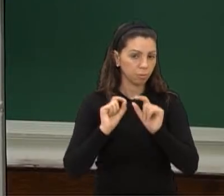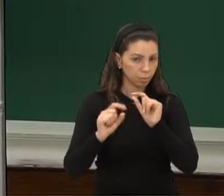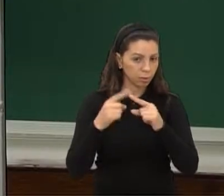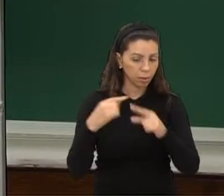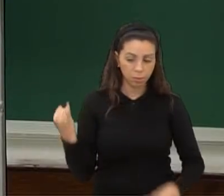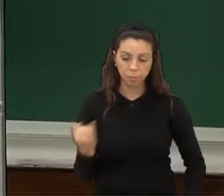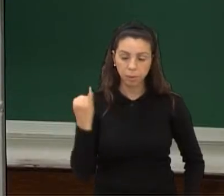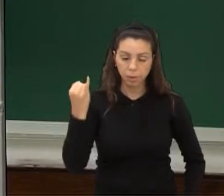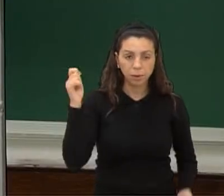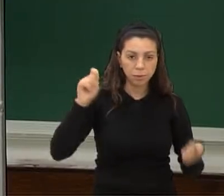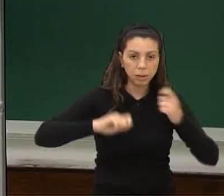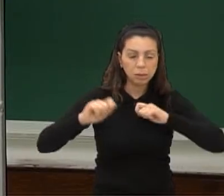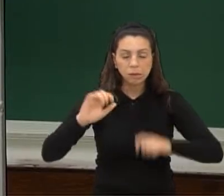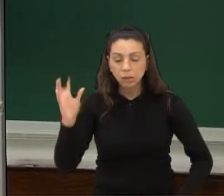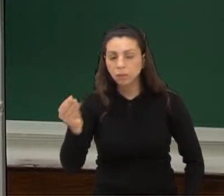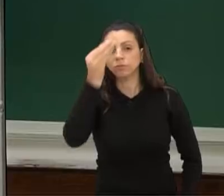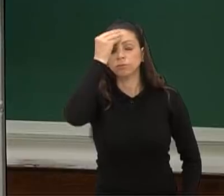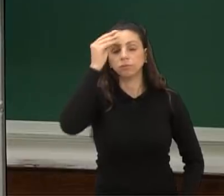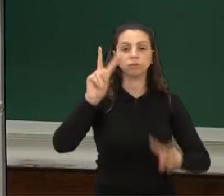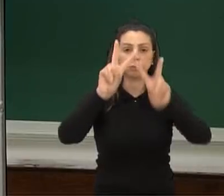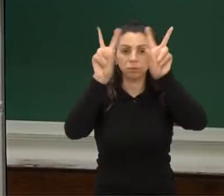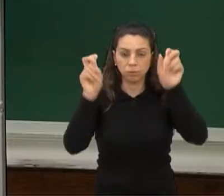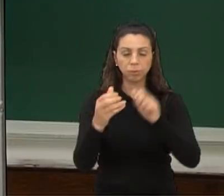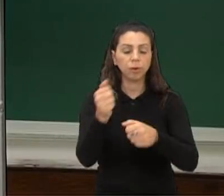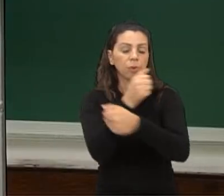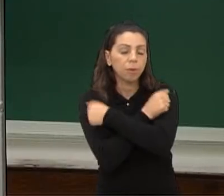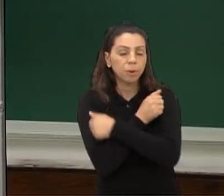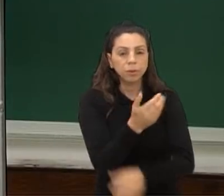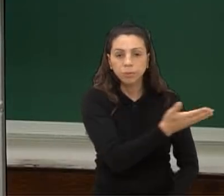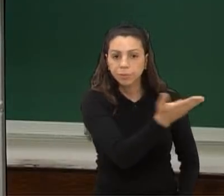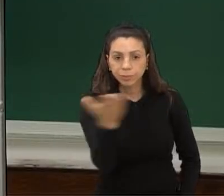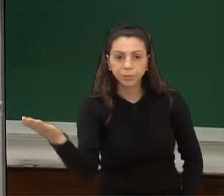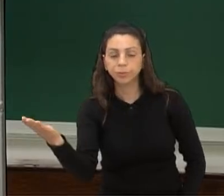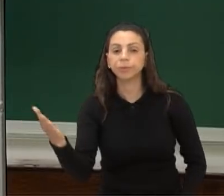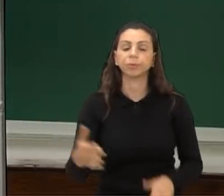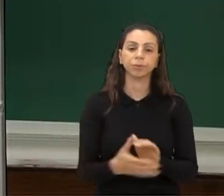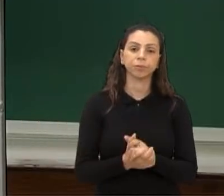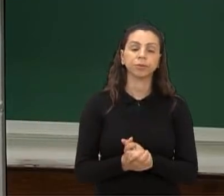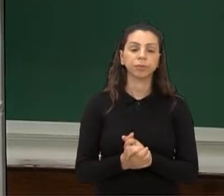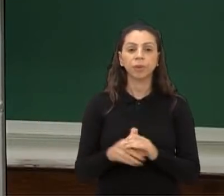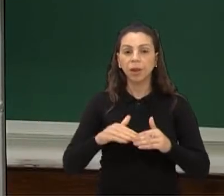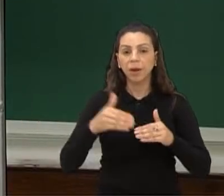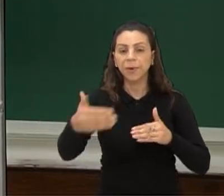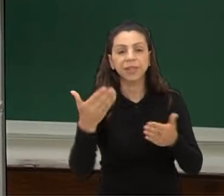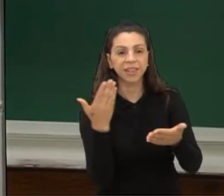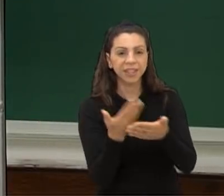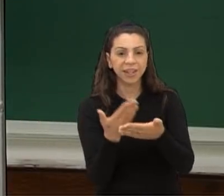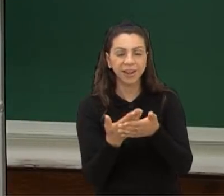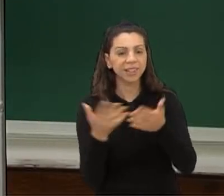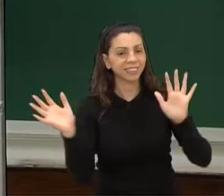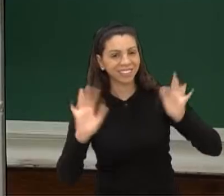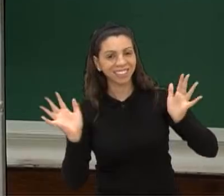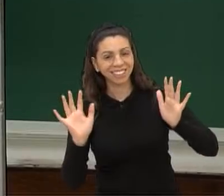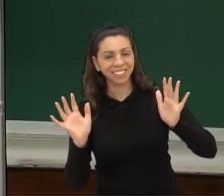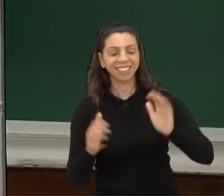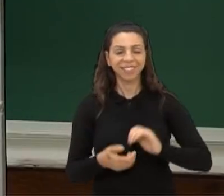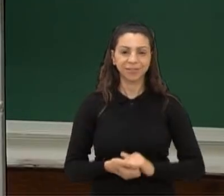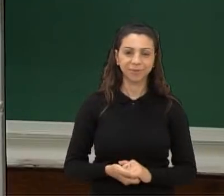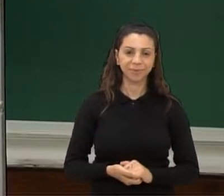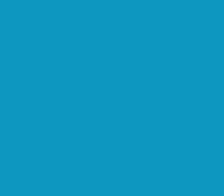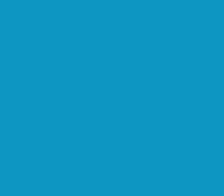aula que vem, na próxima aula, nós vamos continuar falando de equação. Então, não percam a próxima aula, ela é